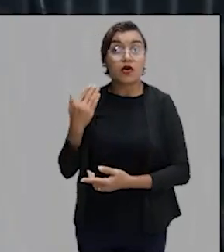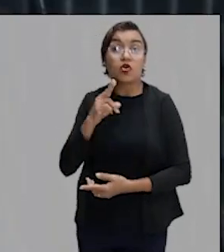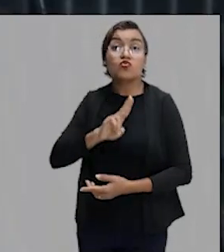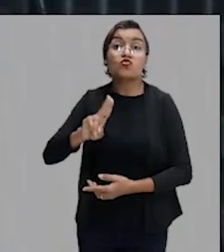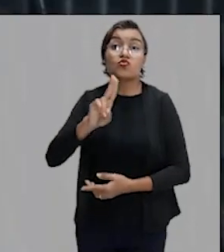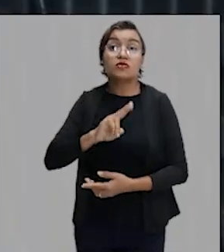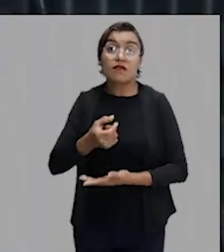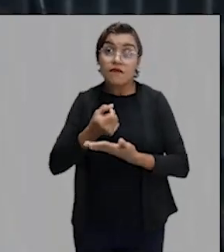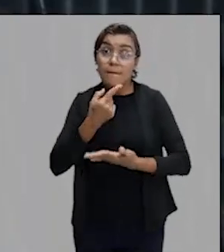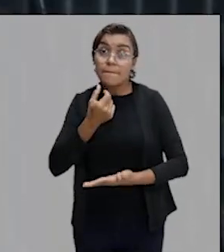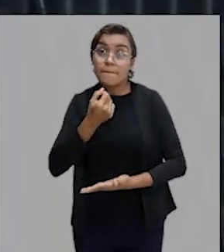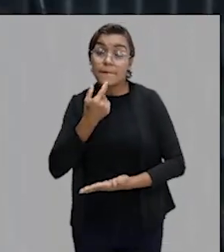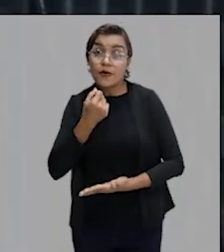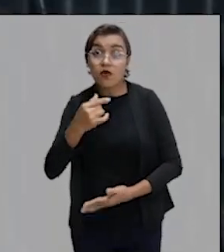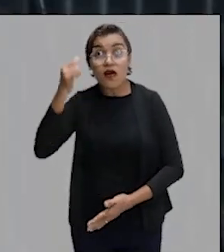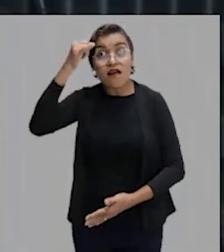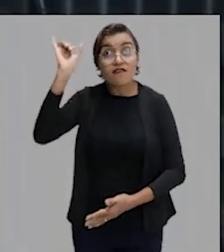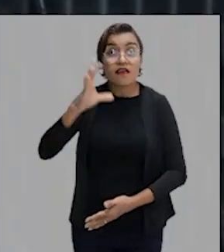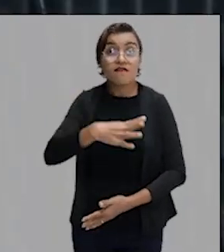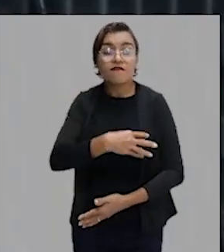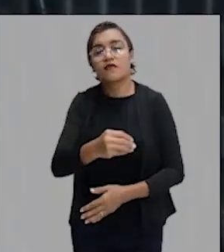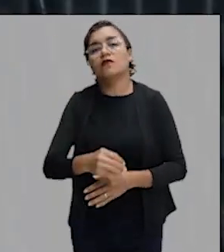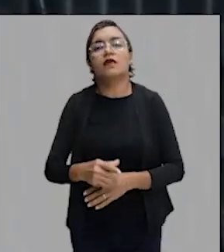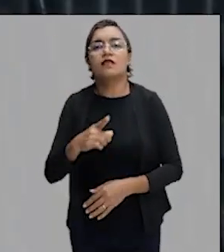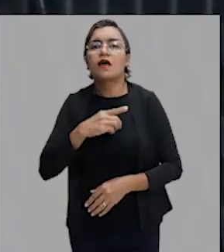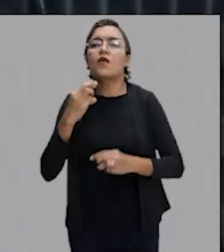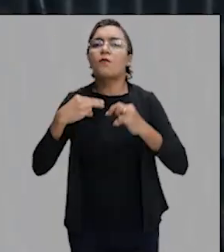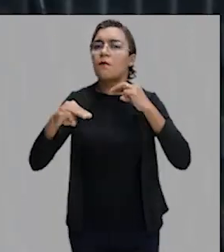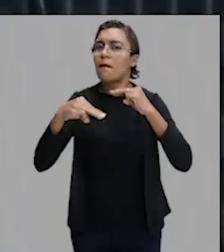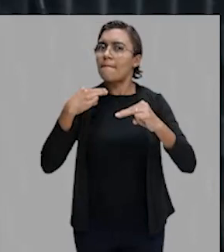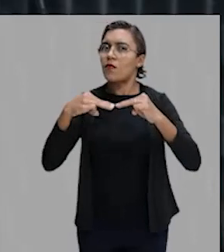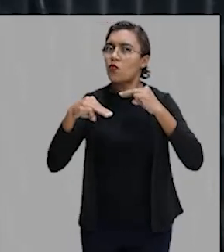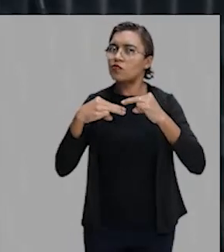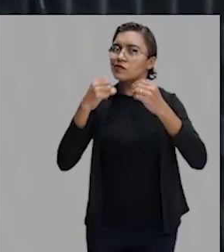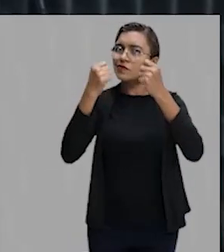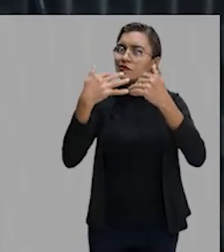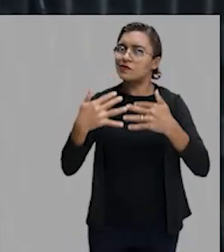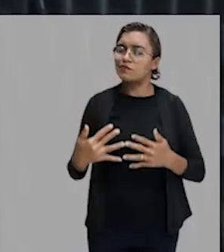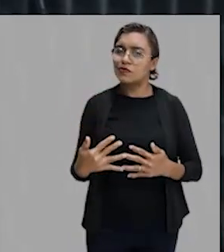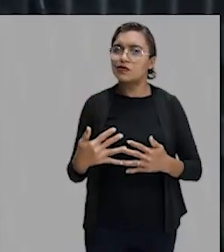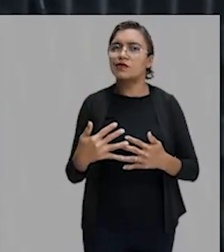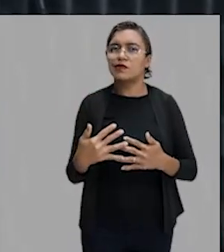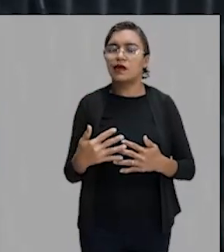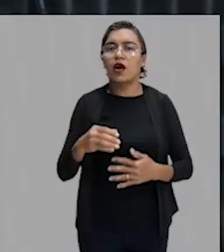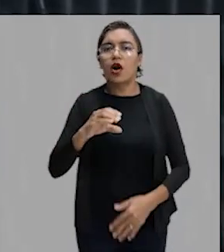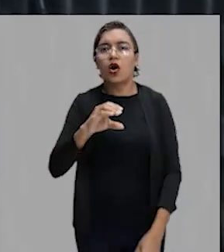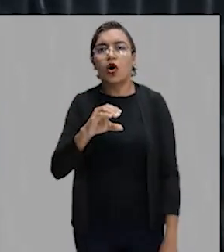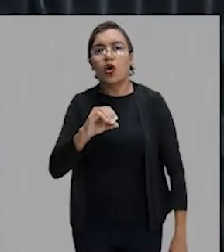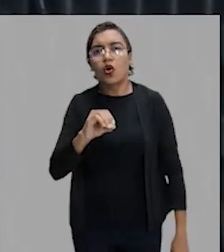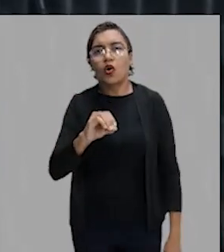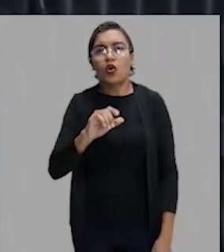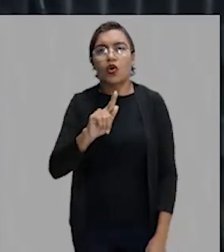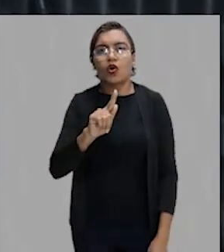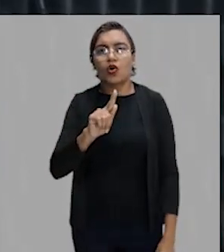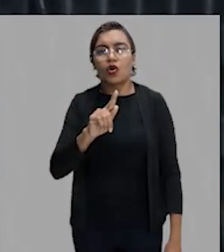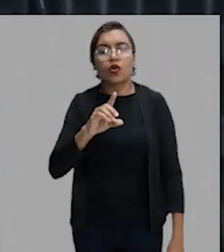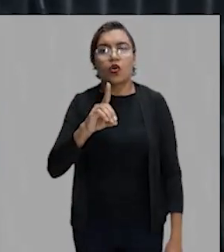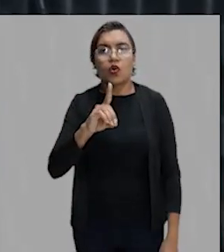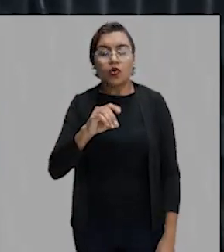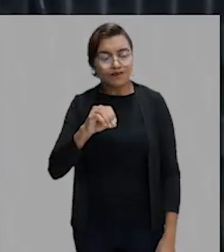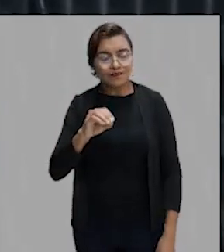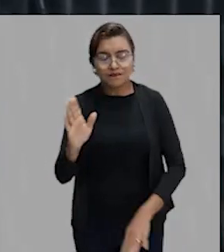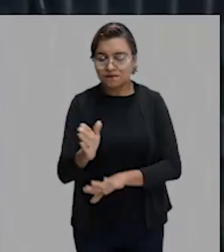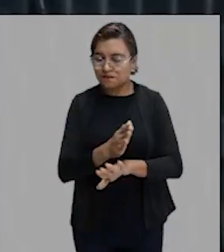pílula principalmente. Tem até uma música do cancioneiro popular brasileiro, de um cantor chamado Odaí José, que ele falava no